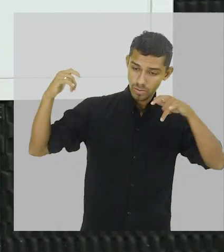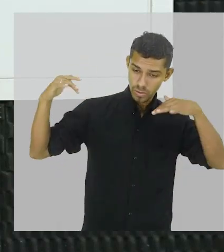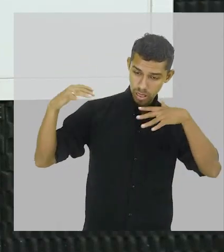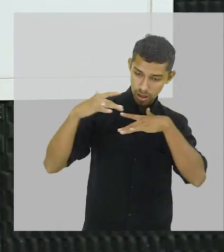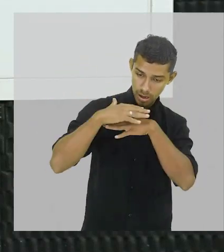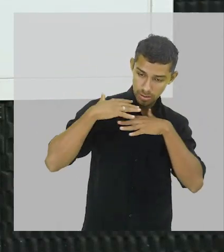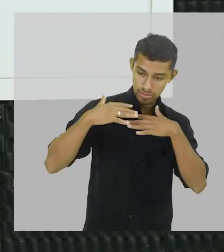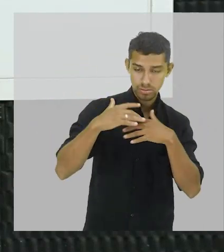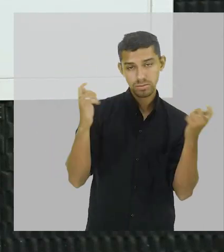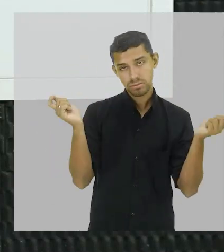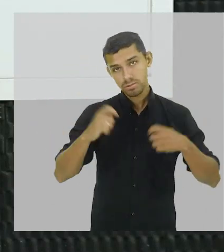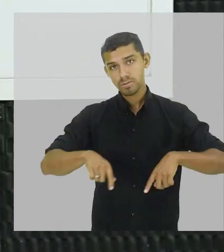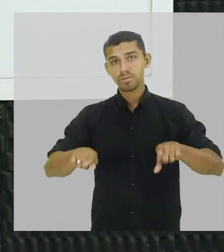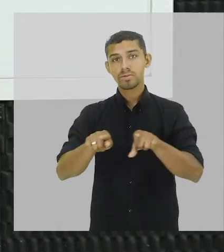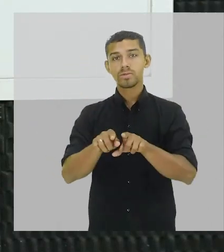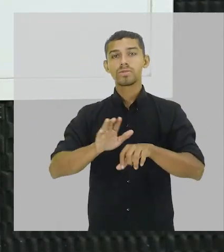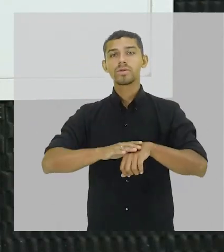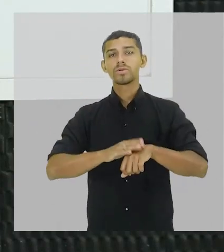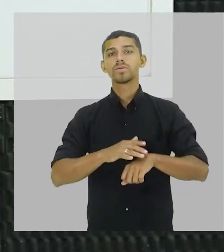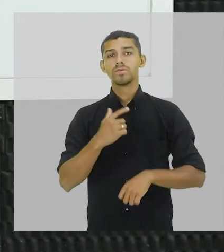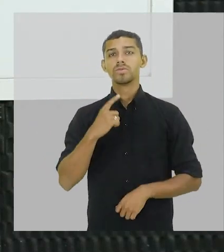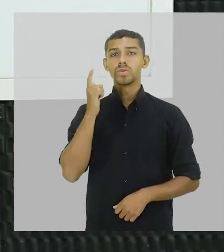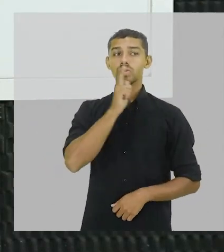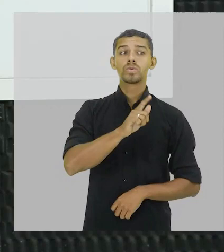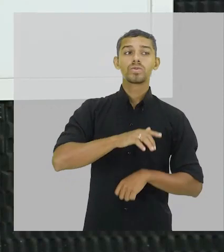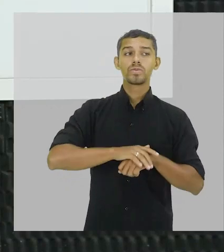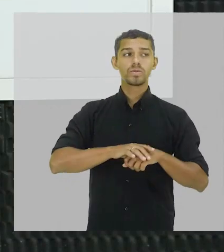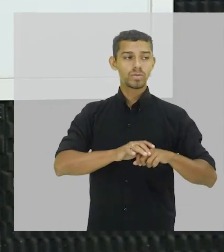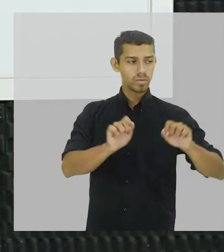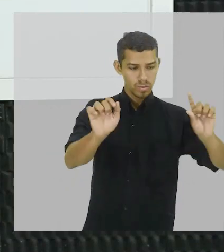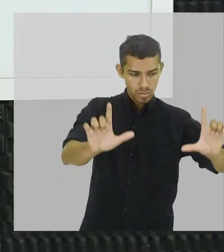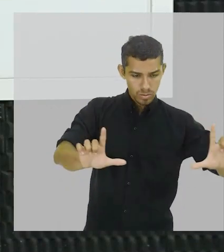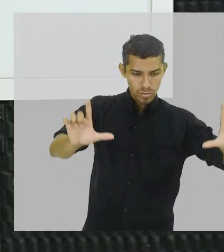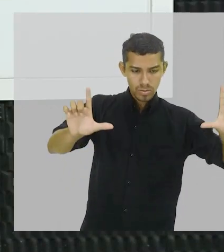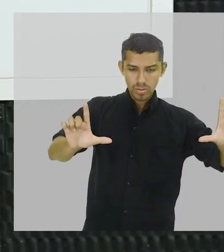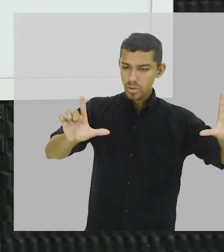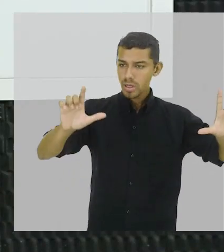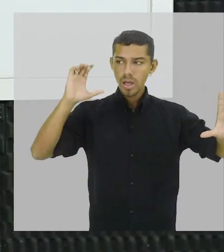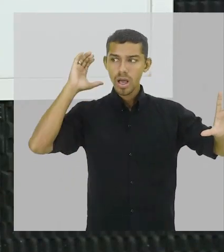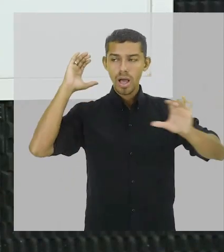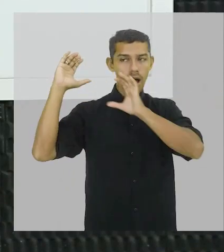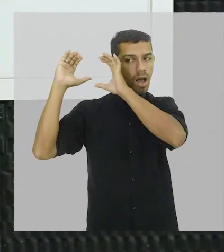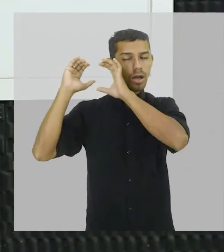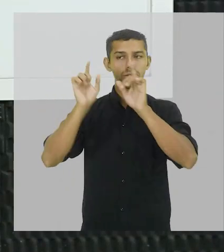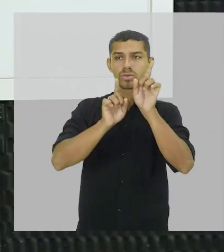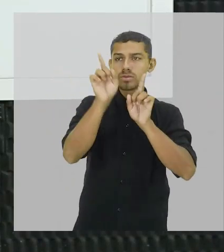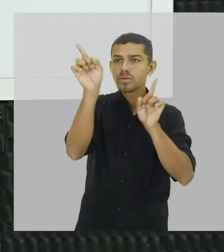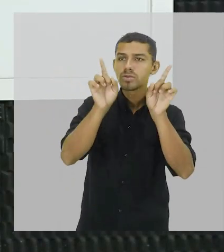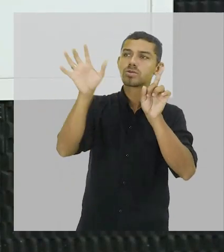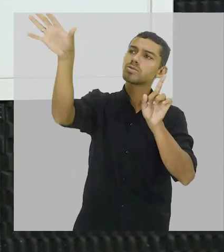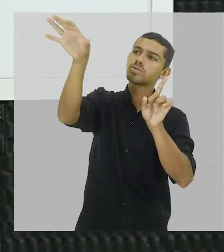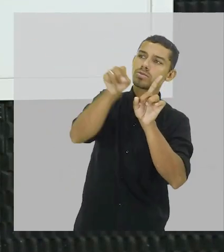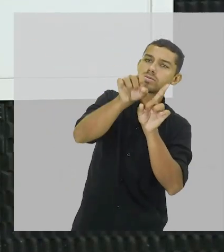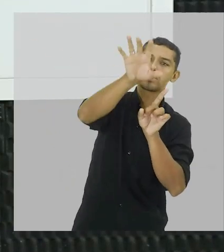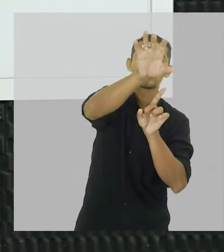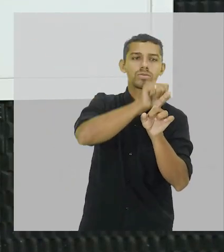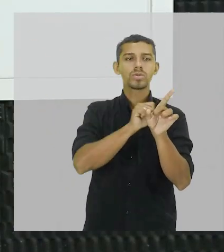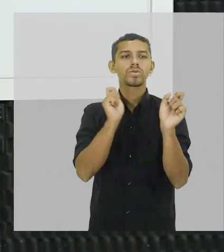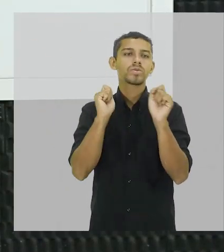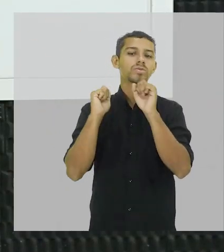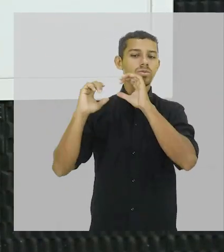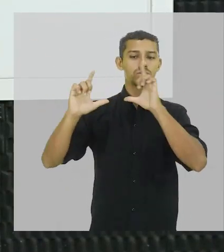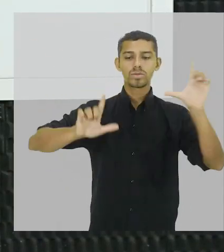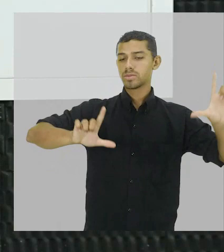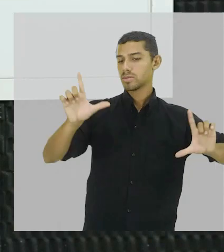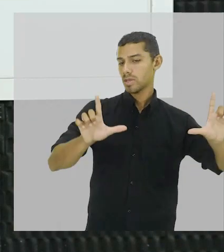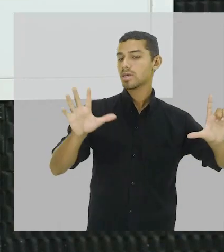elas conseguiam, né, a TV, ela conseguia sintonizar algumas estações de rádio, ou seja, você conseguia ouvir o rádio pela sua